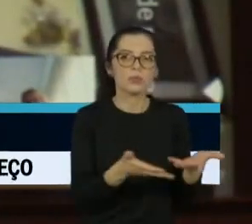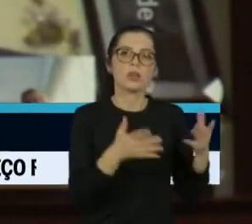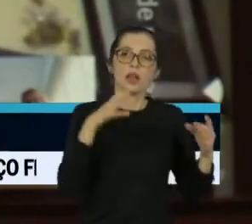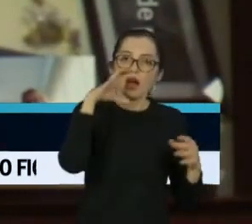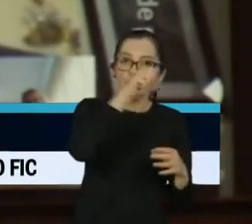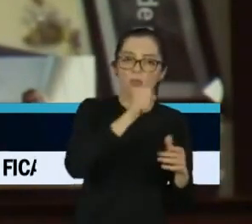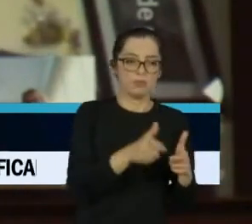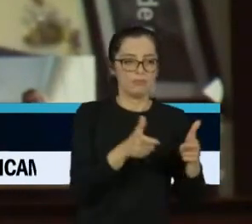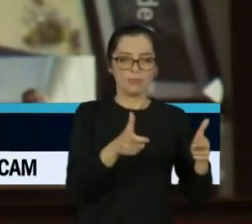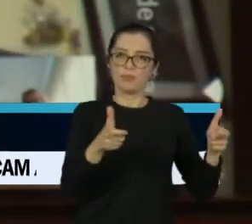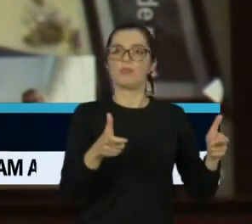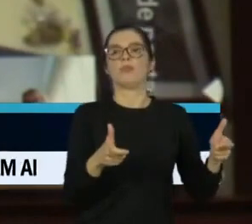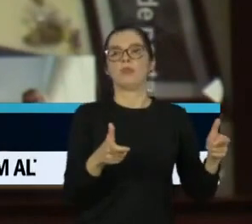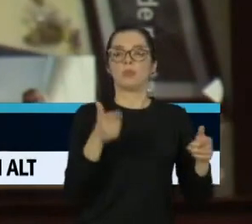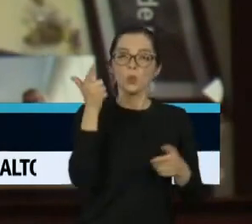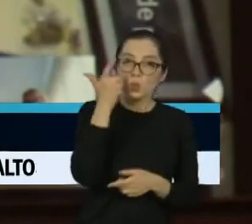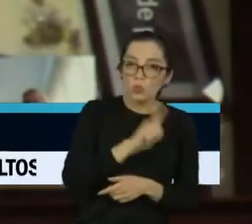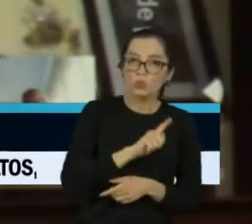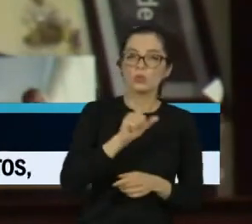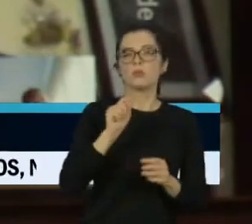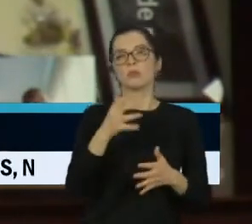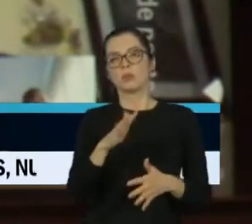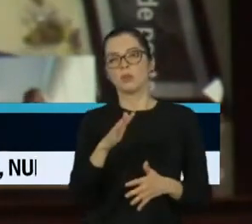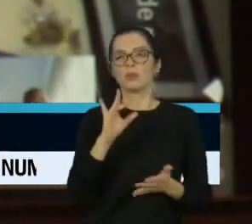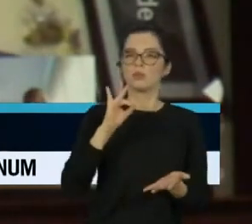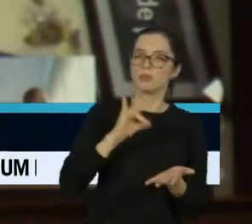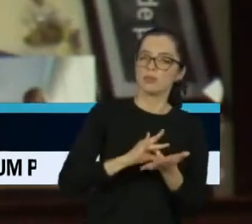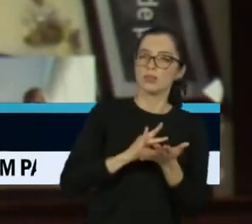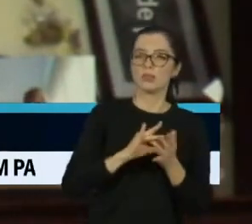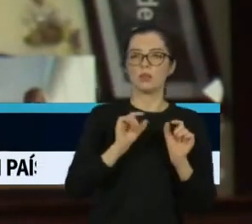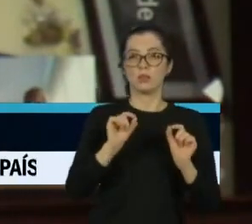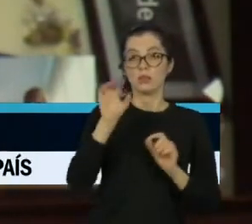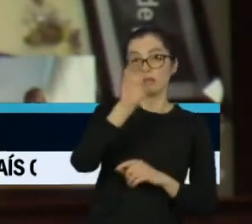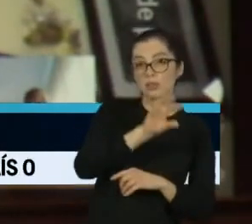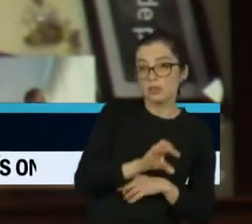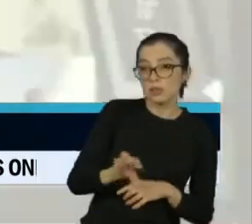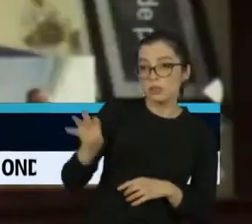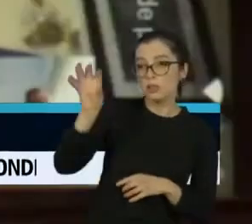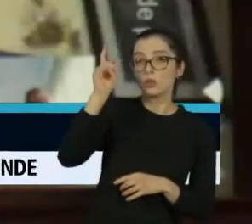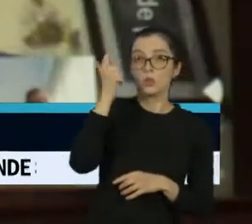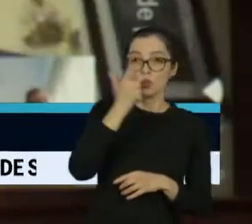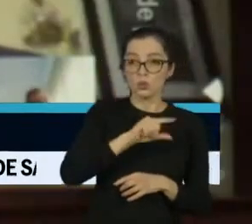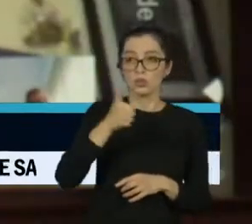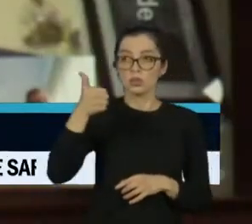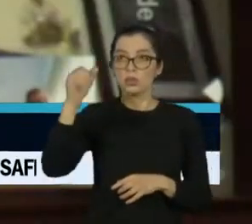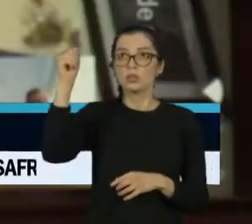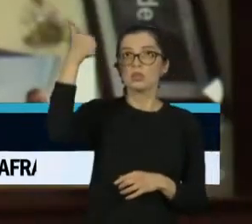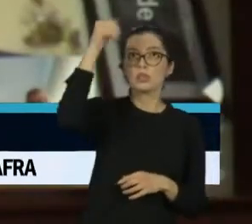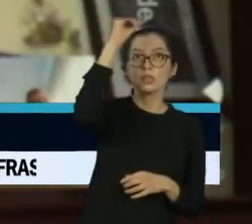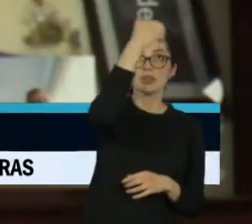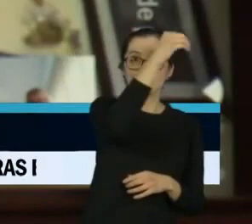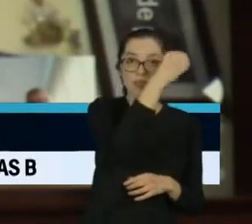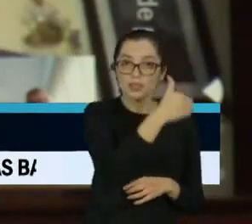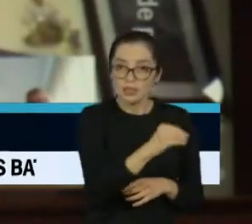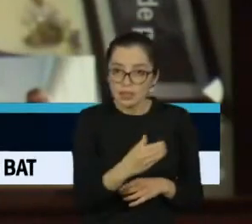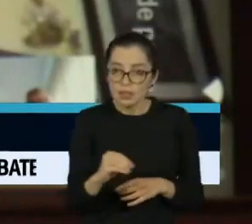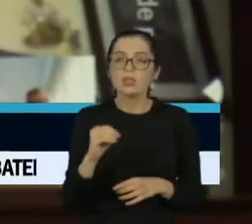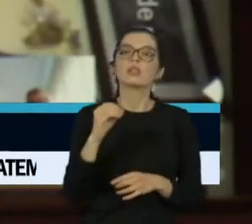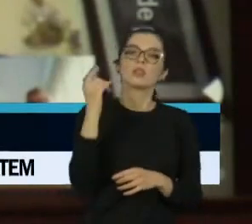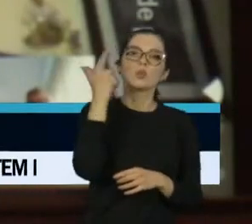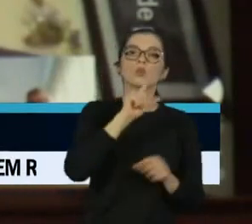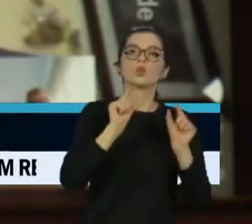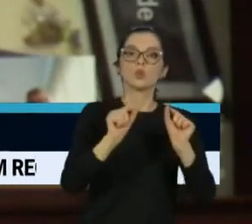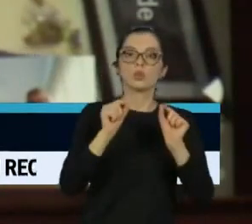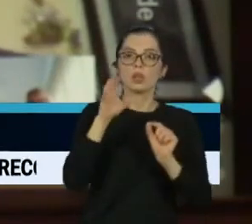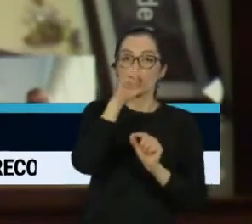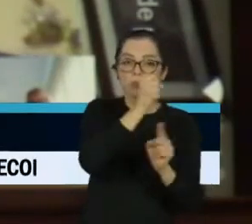possível. Nós temos, em média, uma dezena de cães em cada estado, em tempo recorde. Vai fazer a diferença, mas está de longe